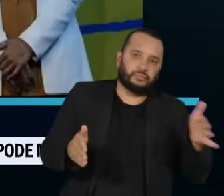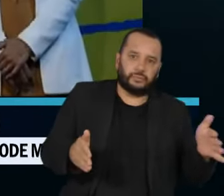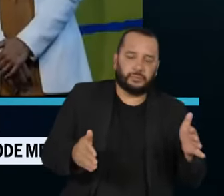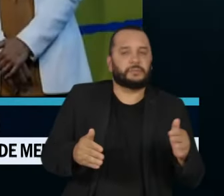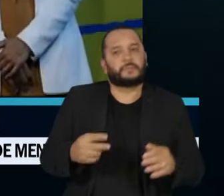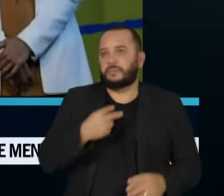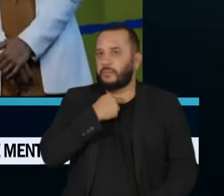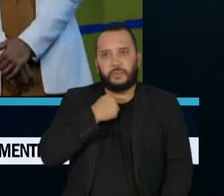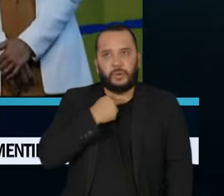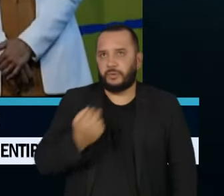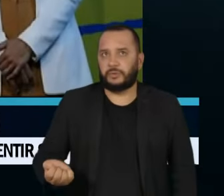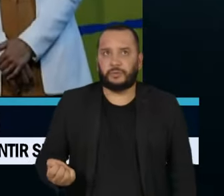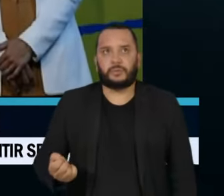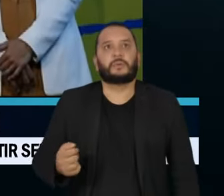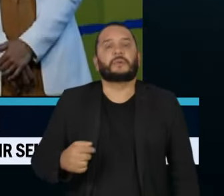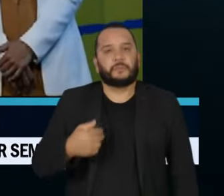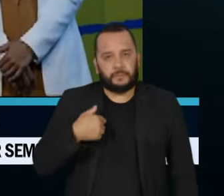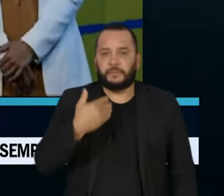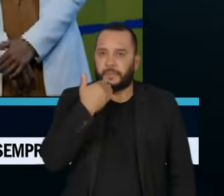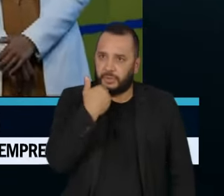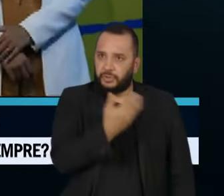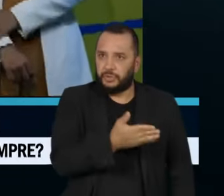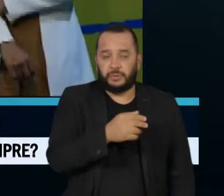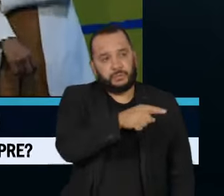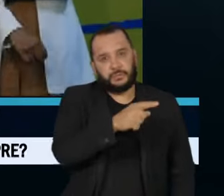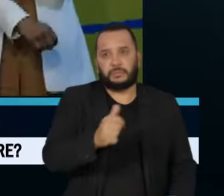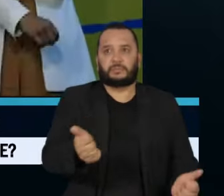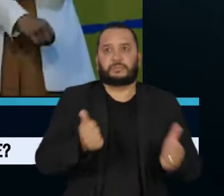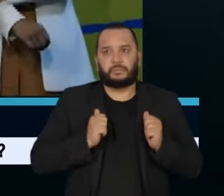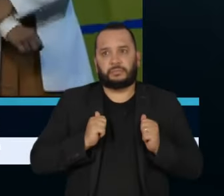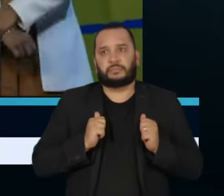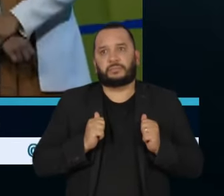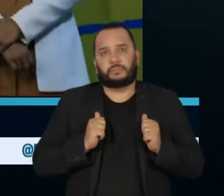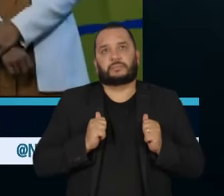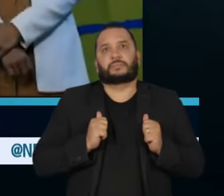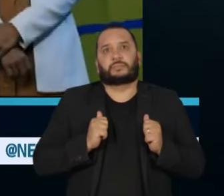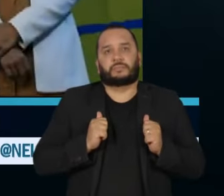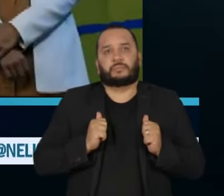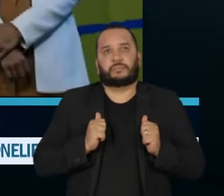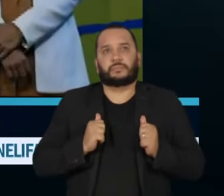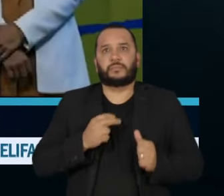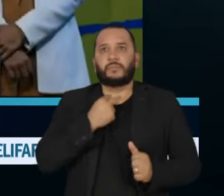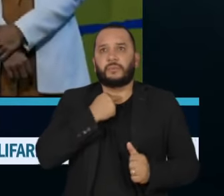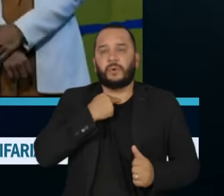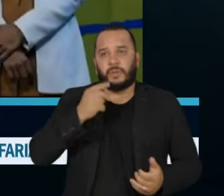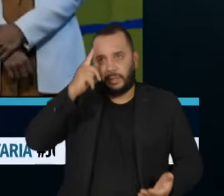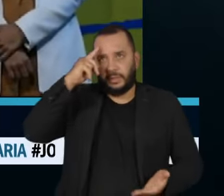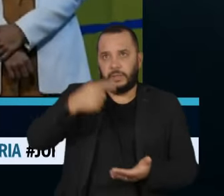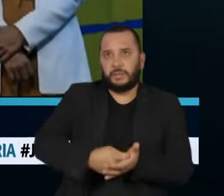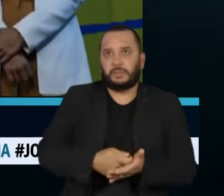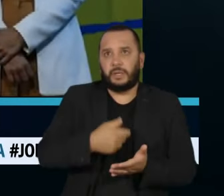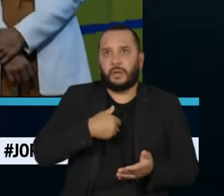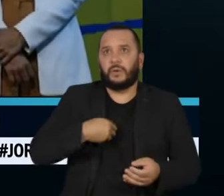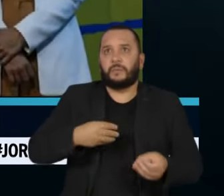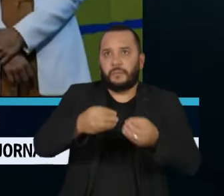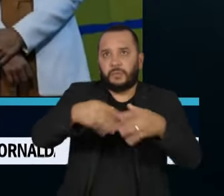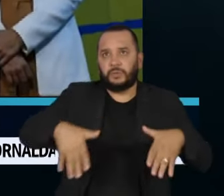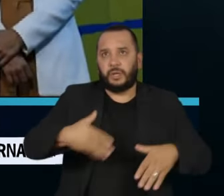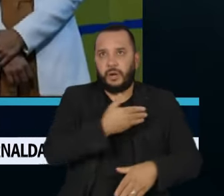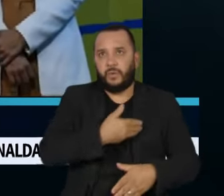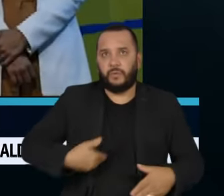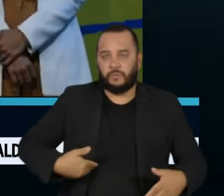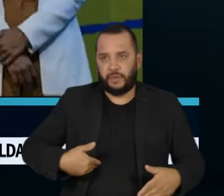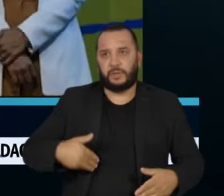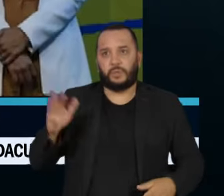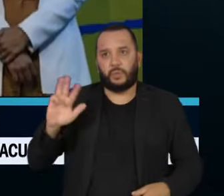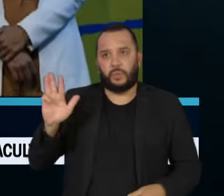gente pediu para o governo atual se abster de tomar medidas que impactassem o próximo governo para que a gente tivesse